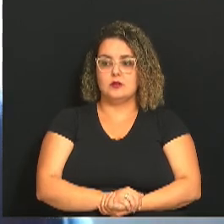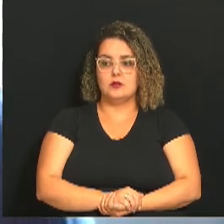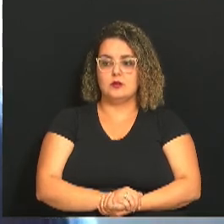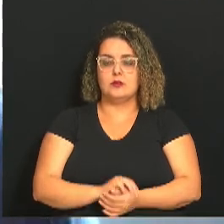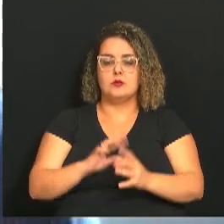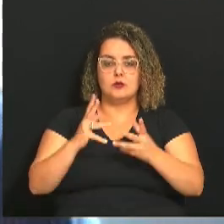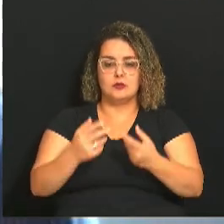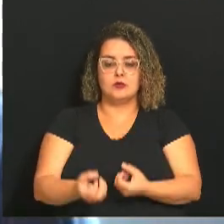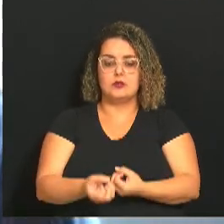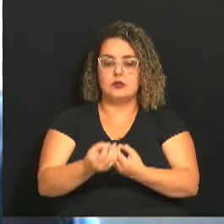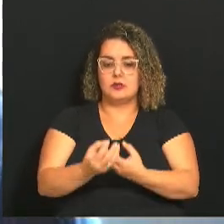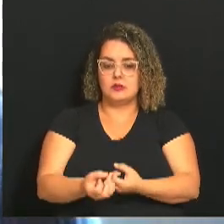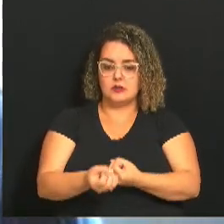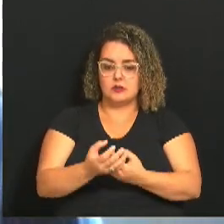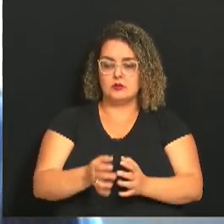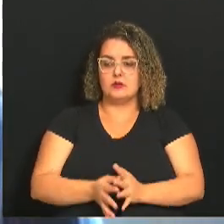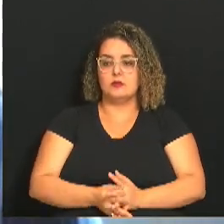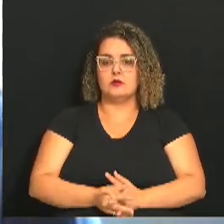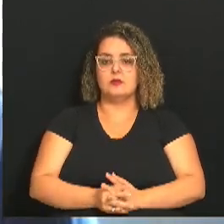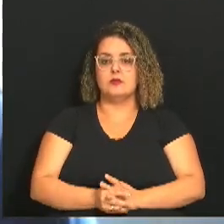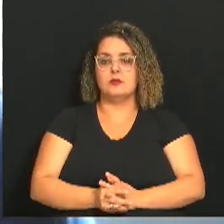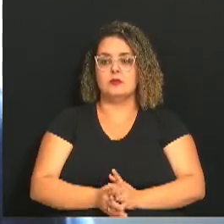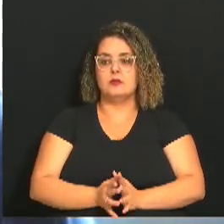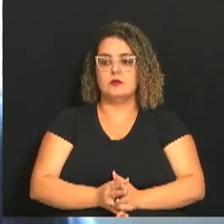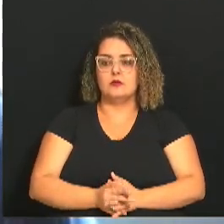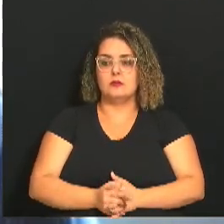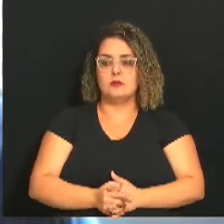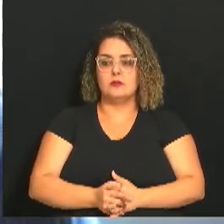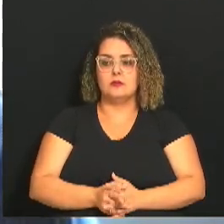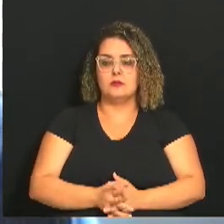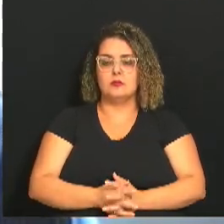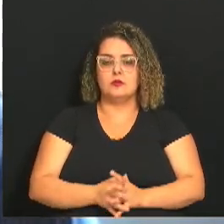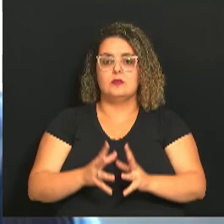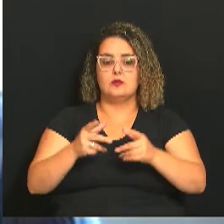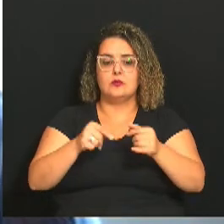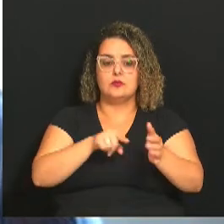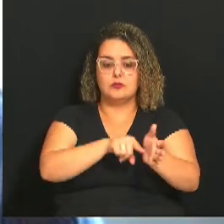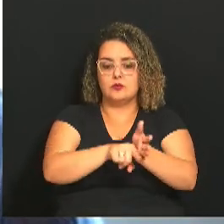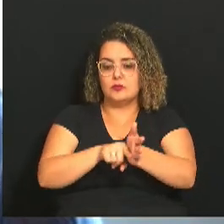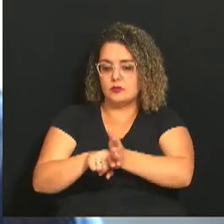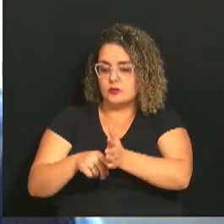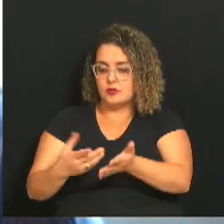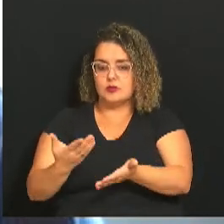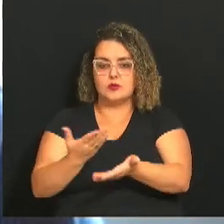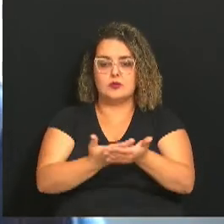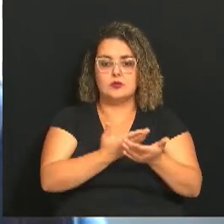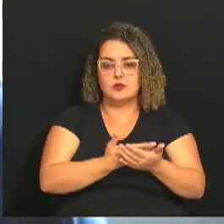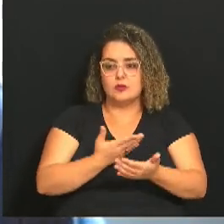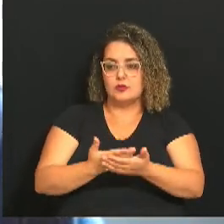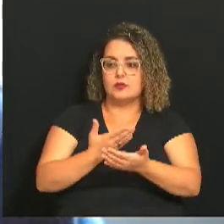informações, né, aquilo que a gente tiver de pesquisas e que a gente for